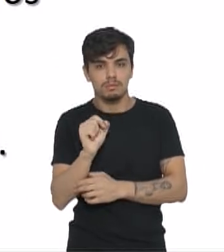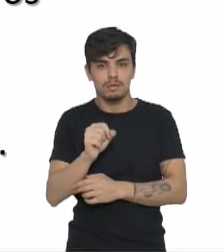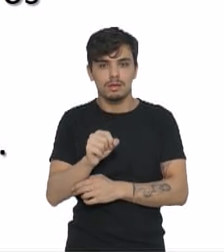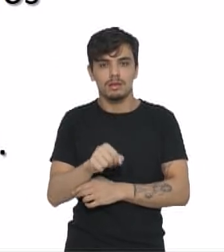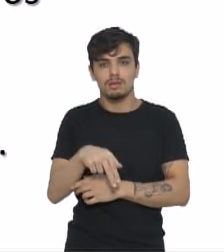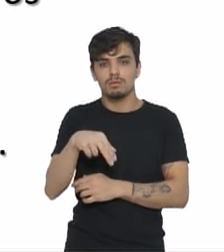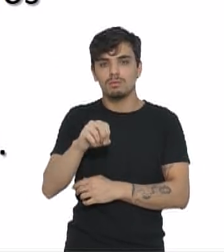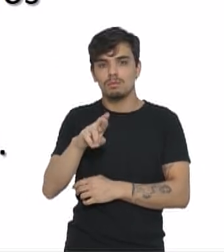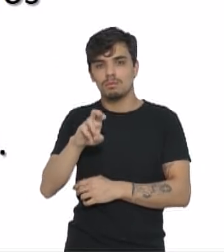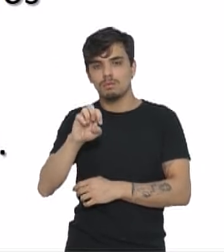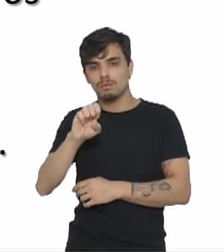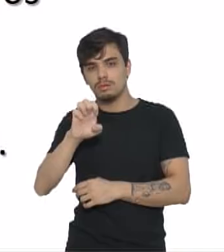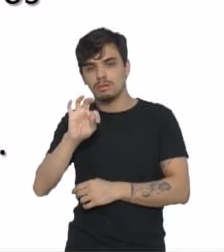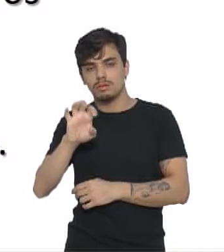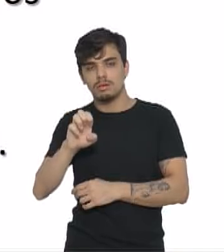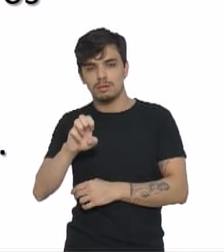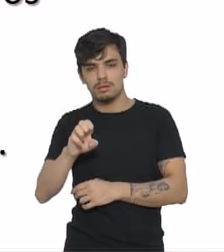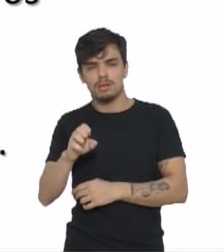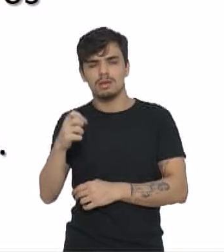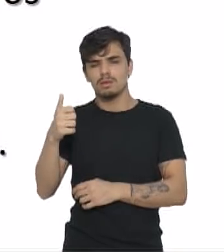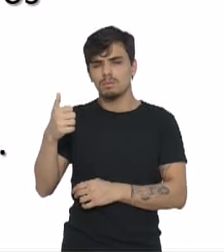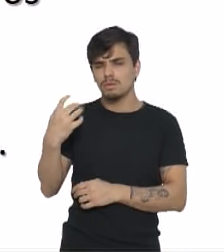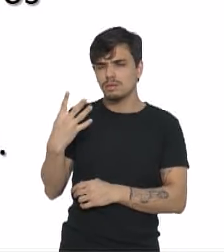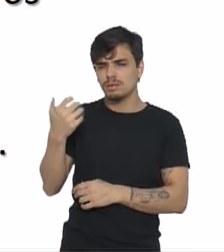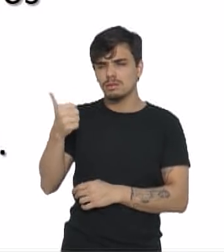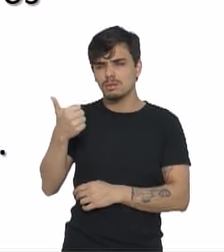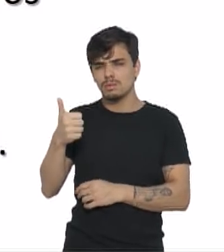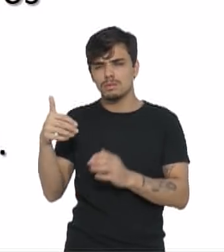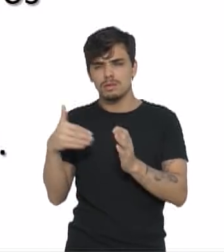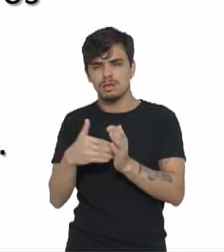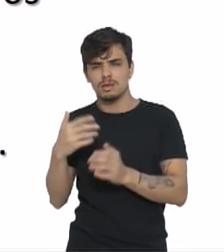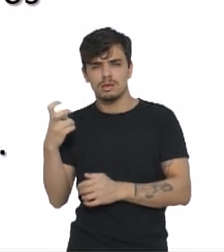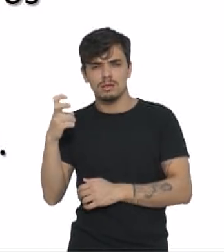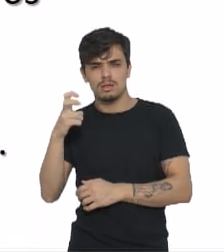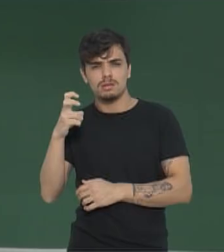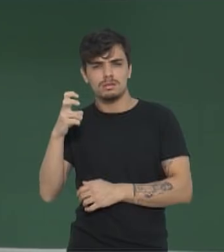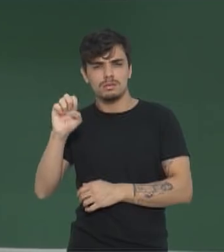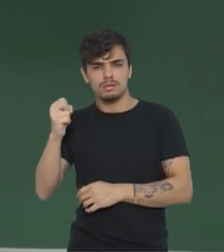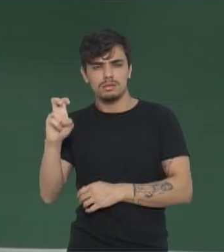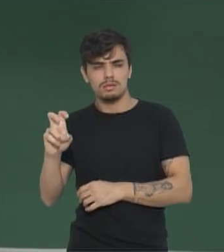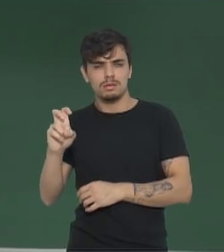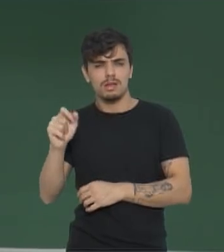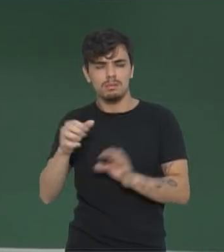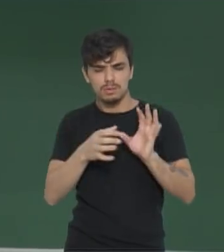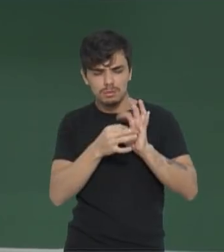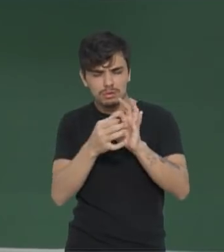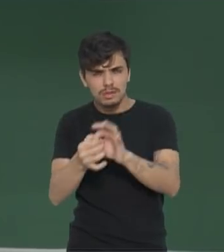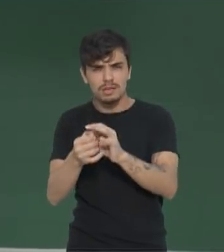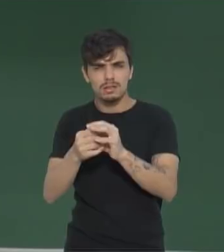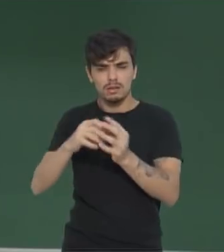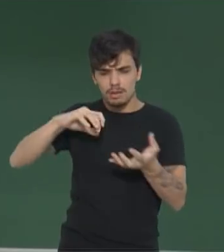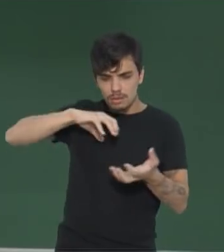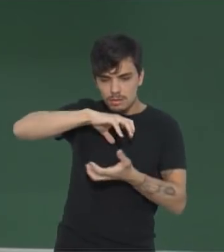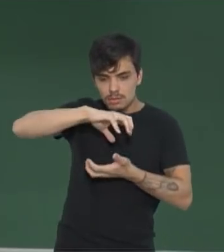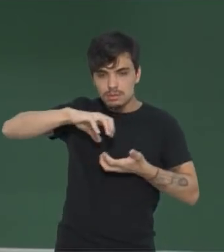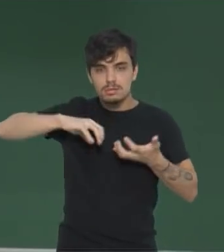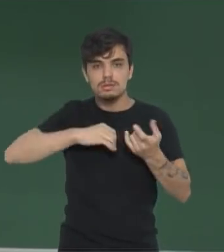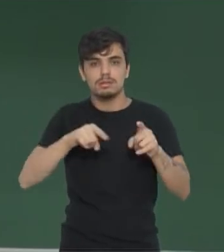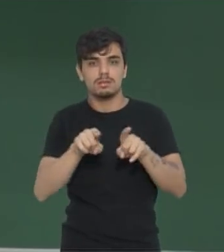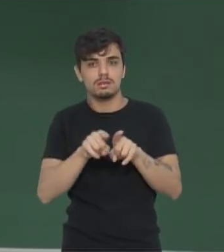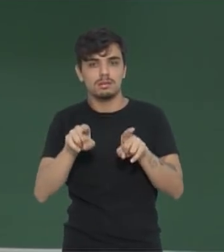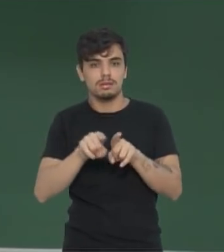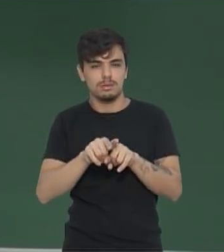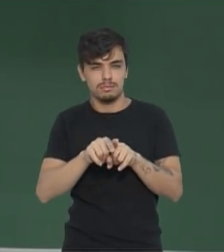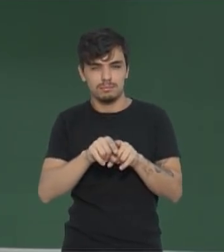entre 411 a 585, então está bem naquele contexto de crise, no auge da crise do Império